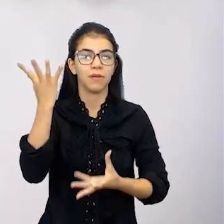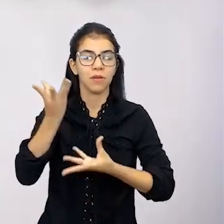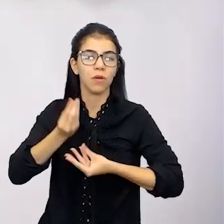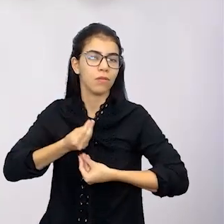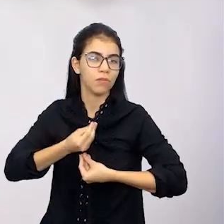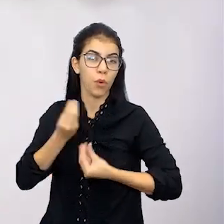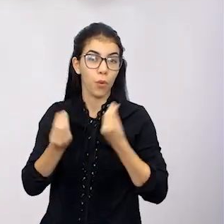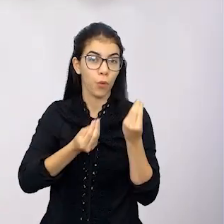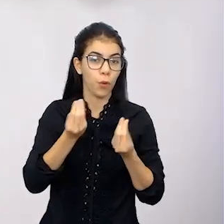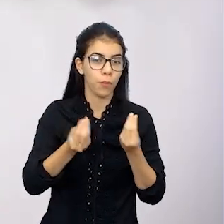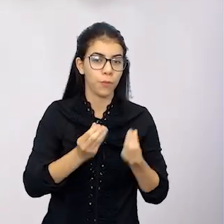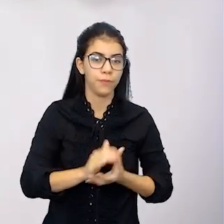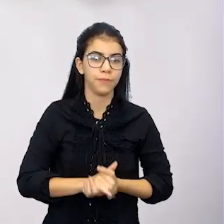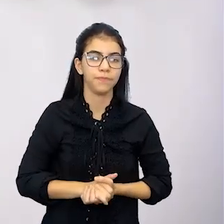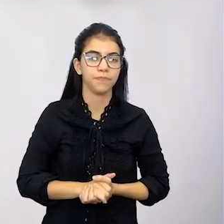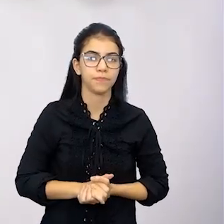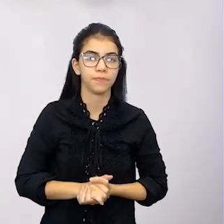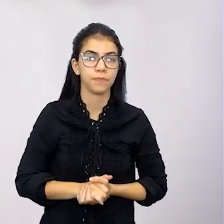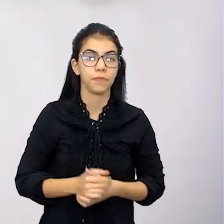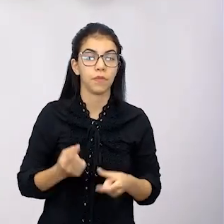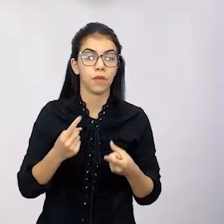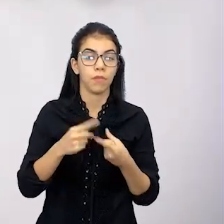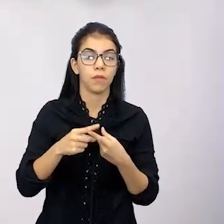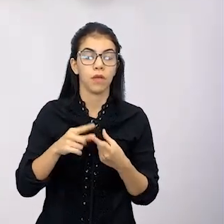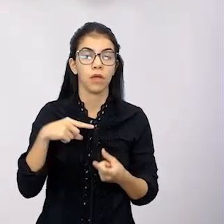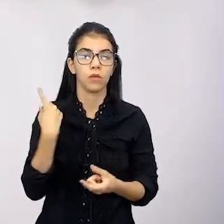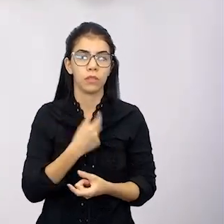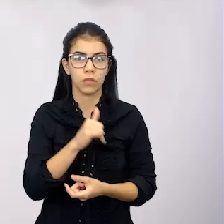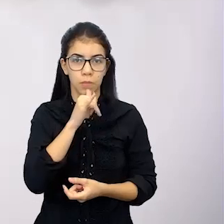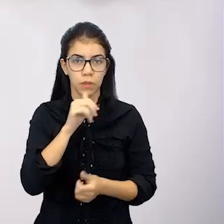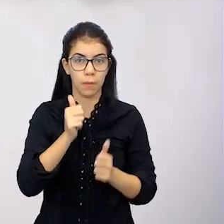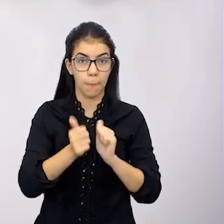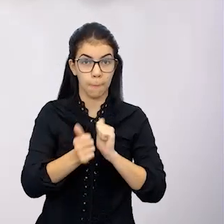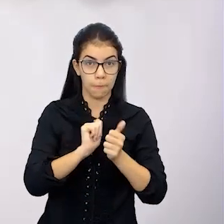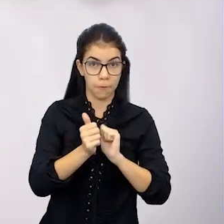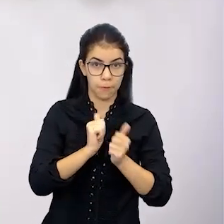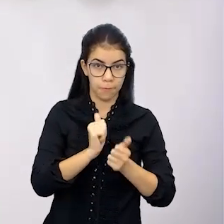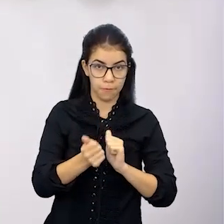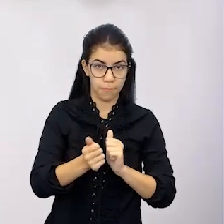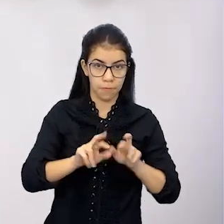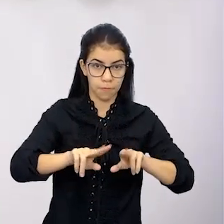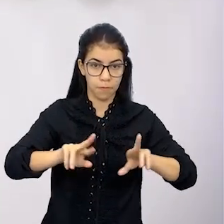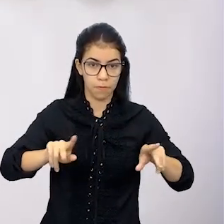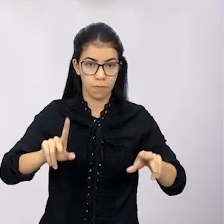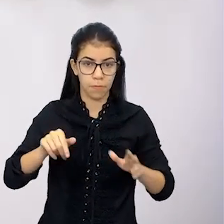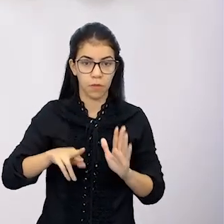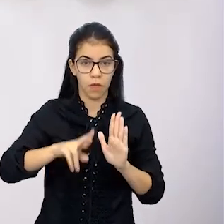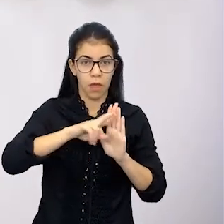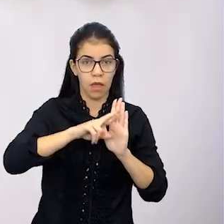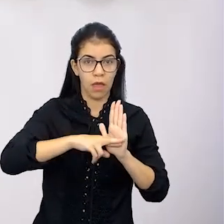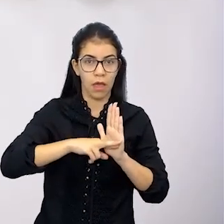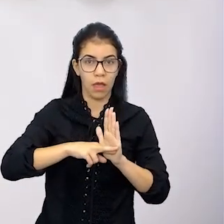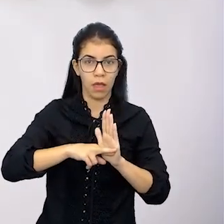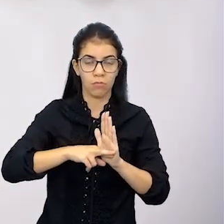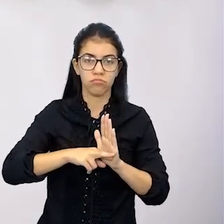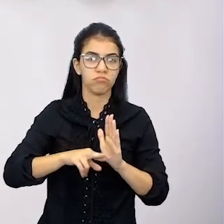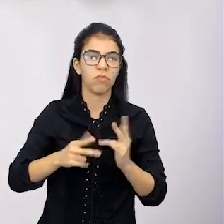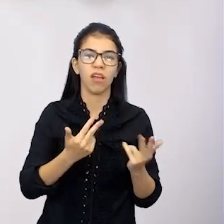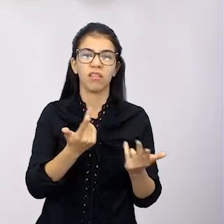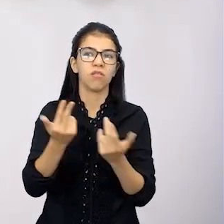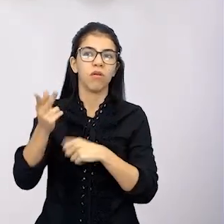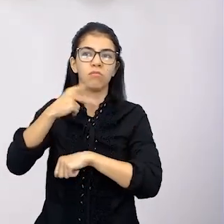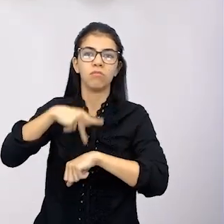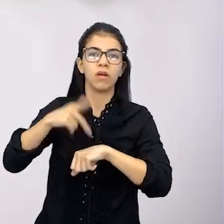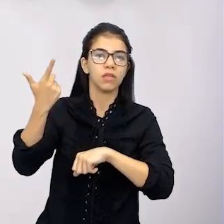né? Nós temos os esportes, por exemplo, em si, esportes, as regras são universais. A partir do momento que você entrou